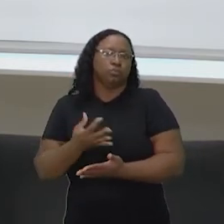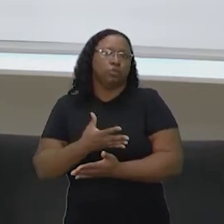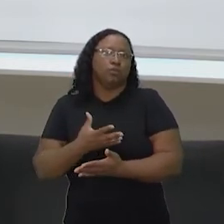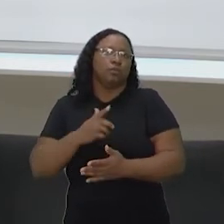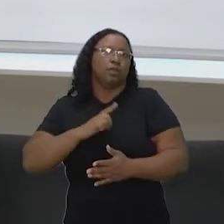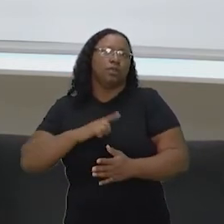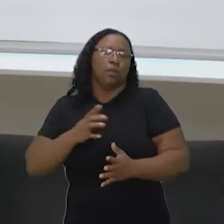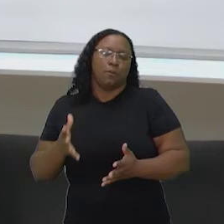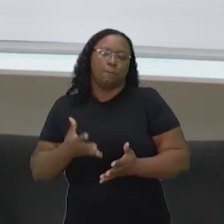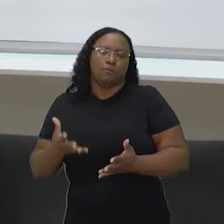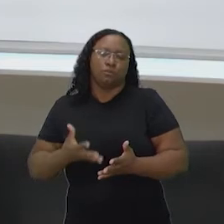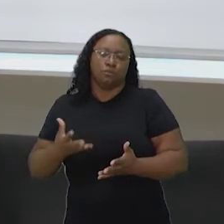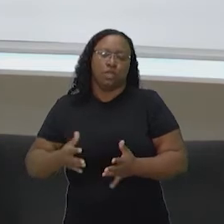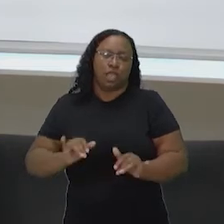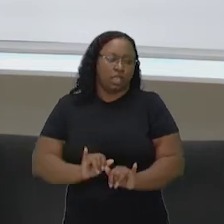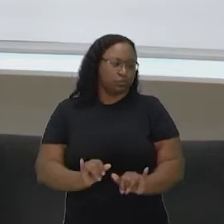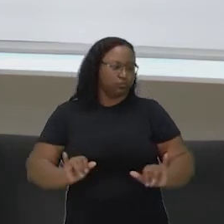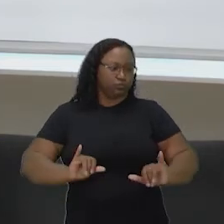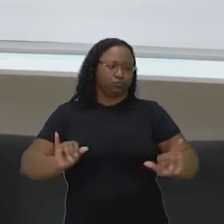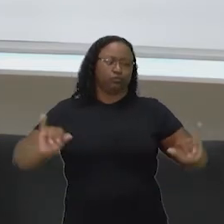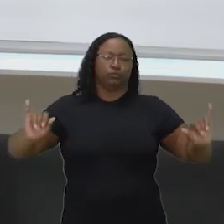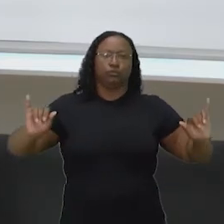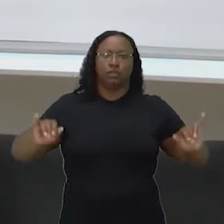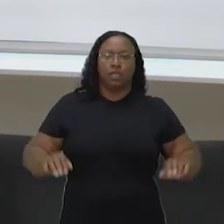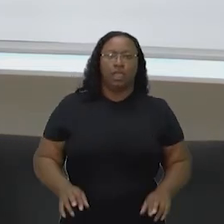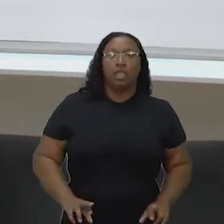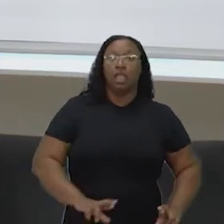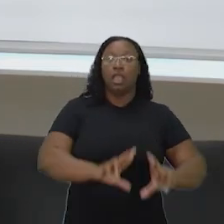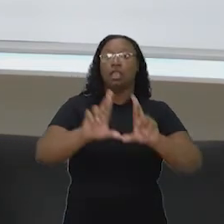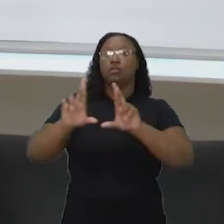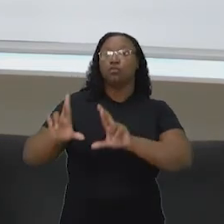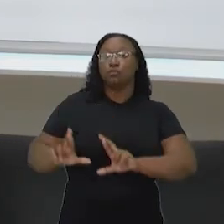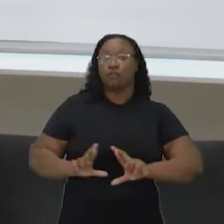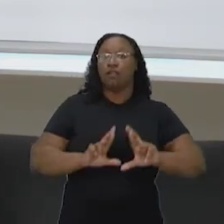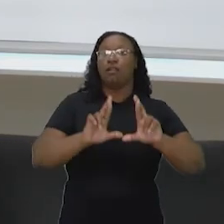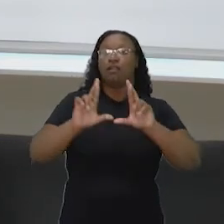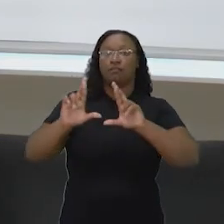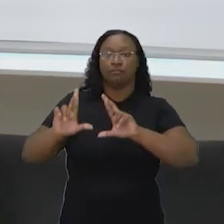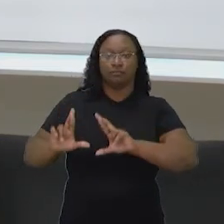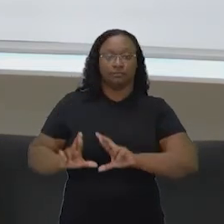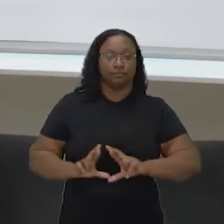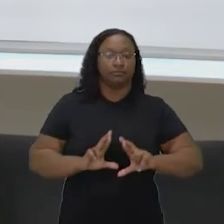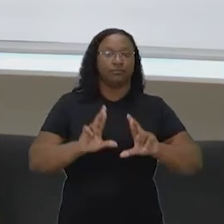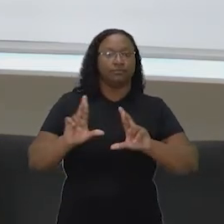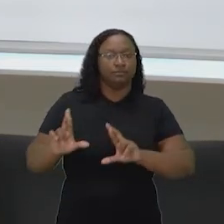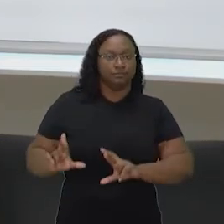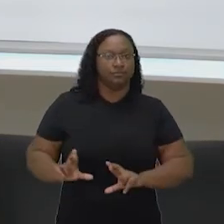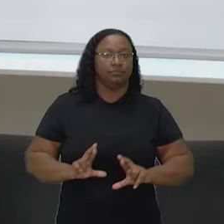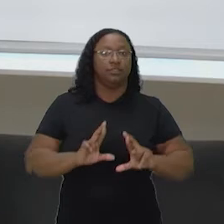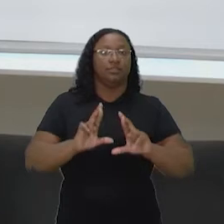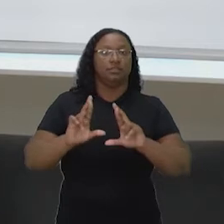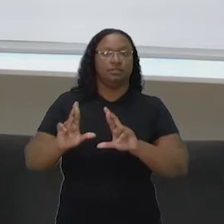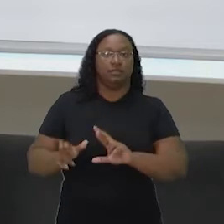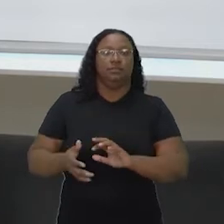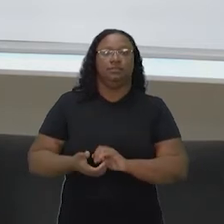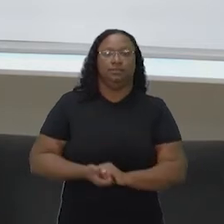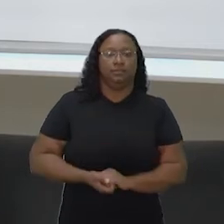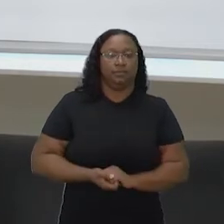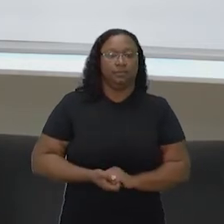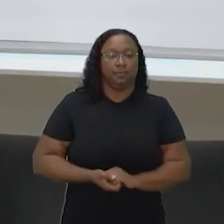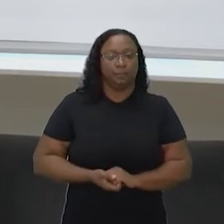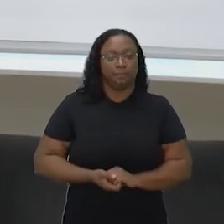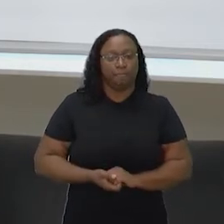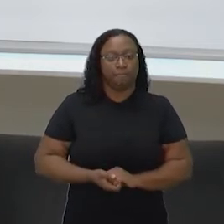para gerar energia, que é o hidrogênio verde, e tem muita gente pesquisando agora como é que produz hidrogênio verde a partir da